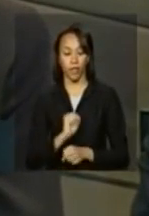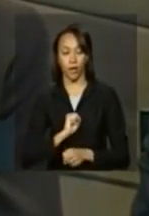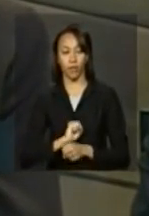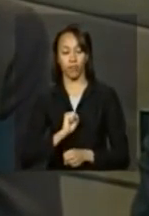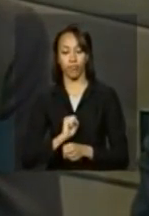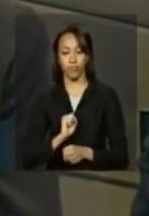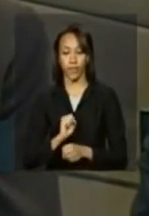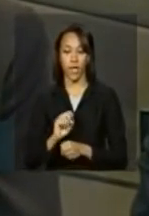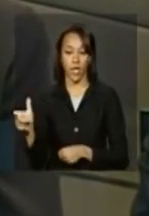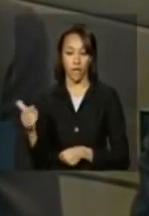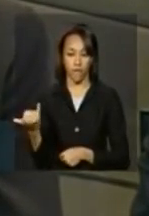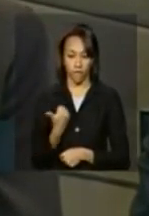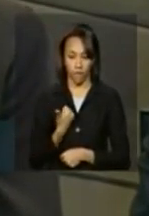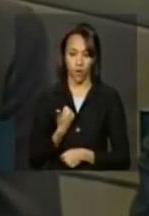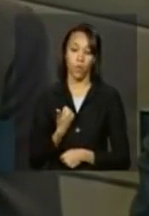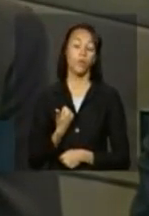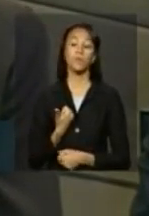aguardando, que